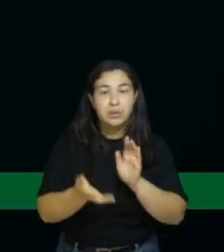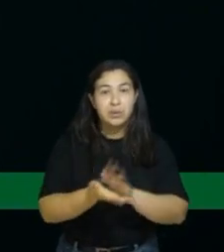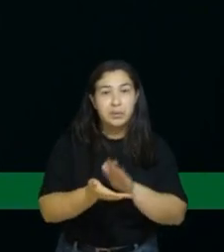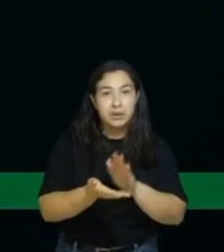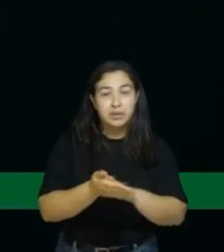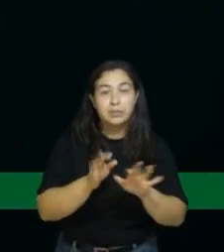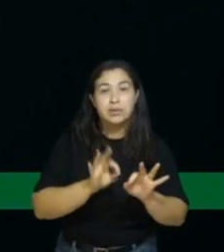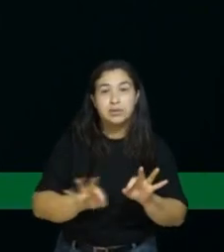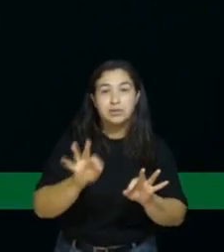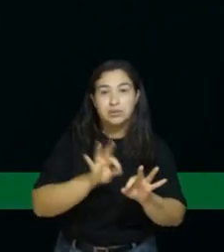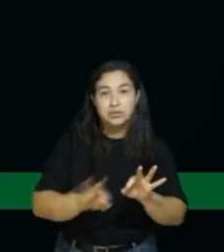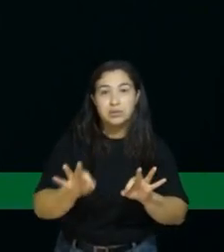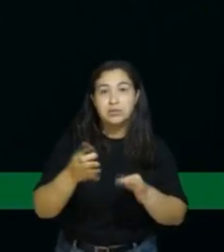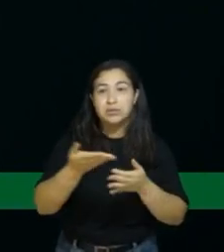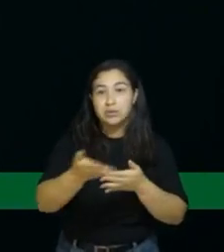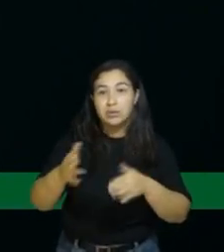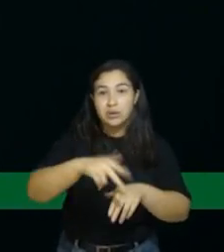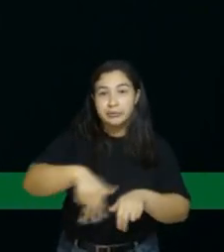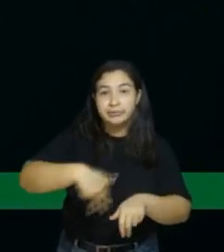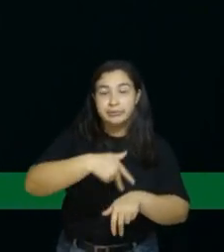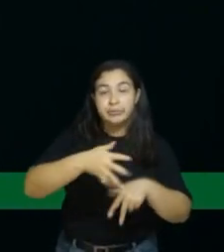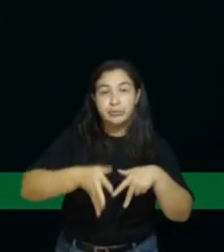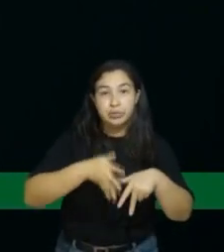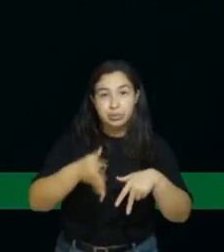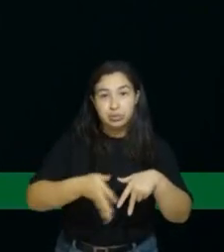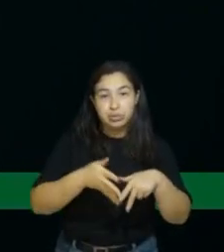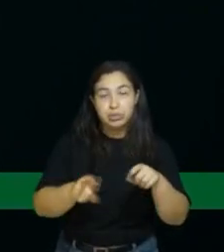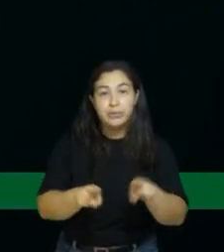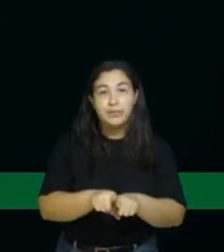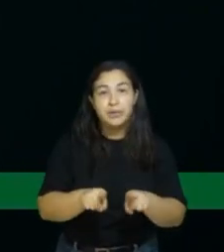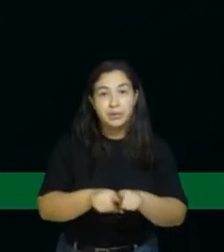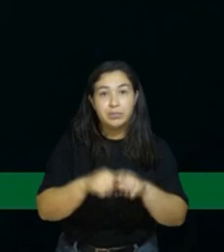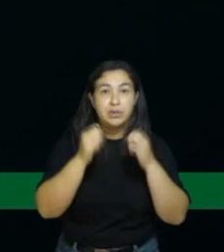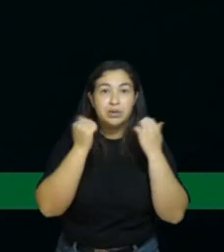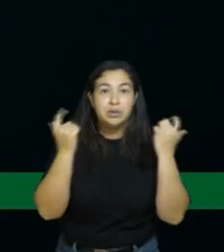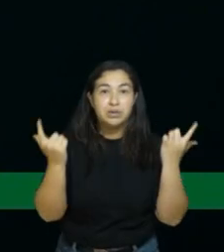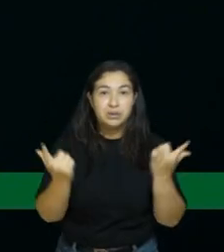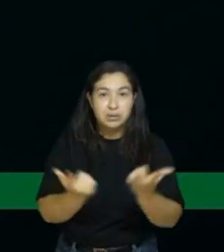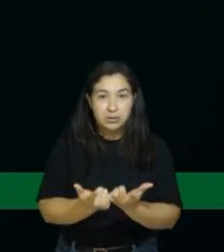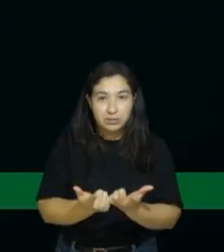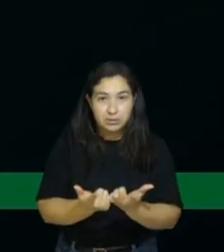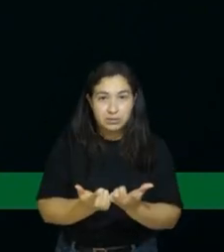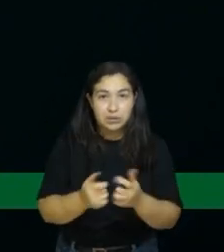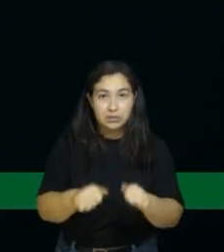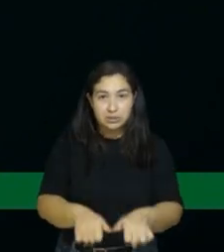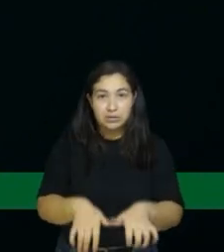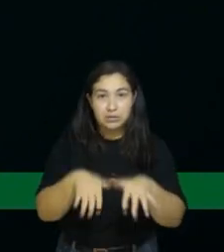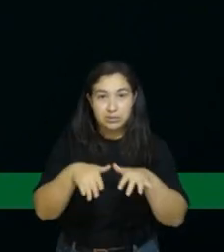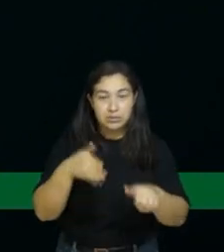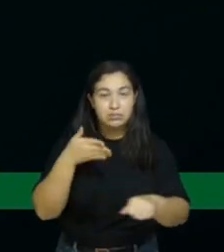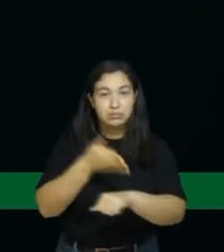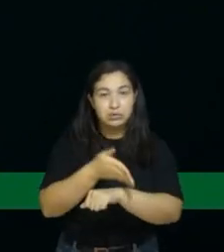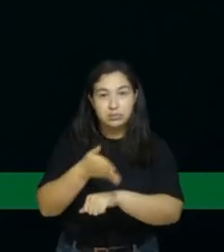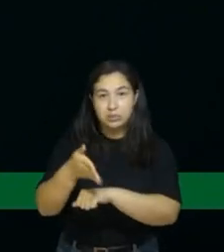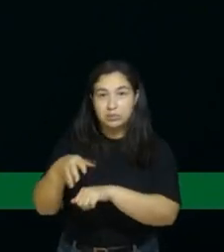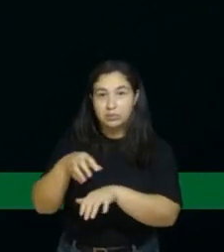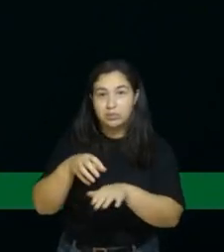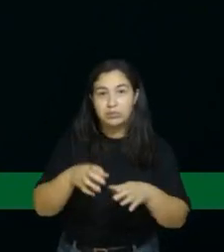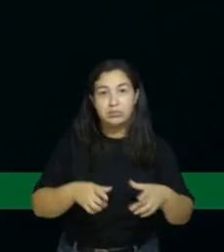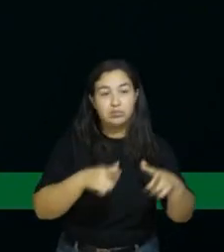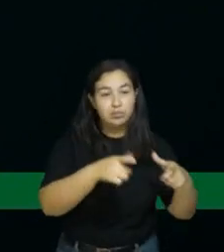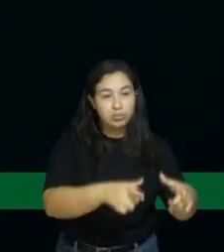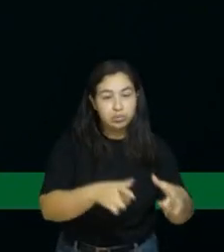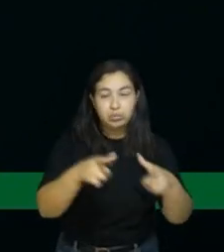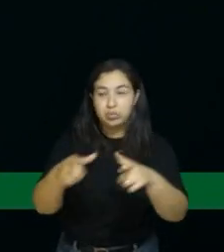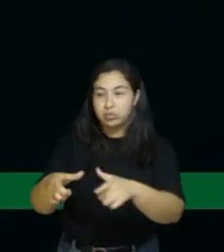instituições que falaram fica aqui o meus parabéns pra Assembleia Legislativa do Estado que tá fazendo essa sessão Itinerante muito importante né Para